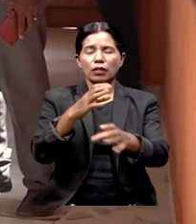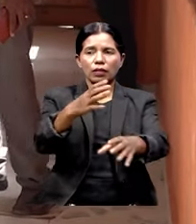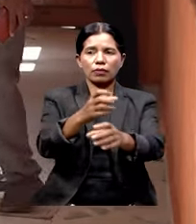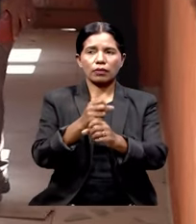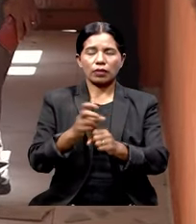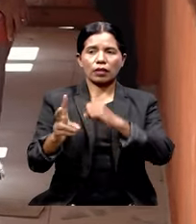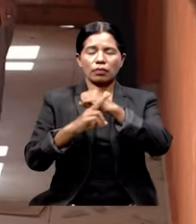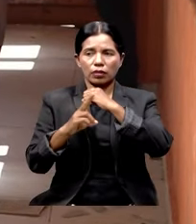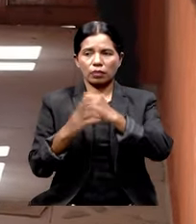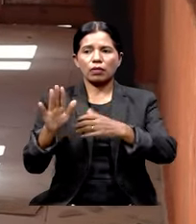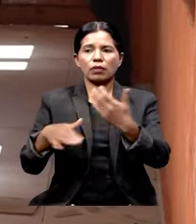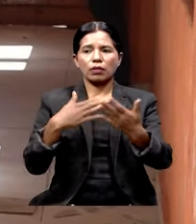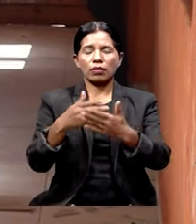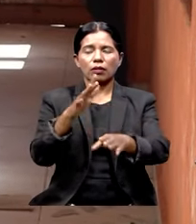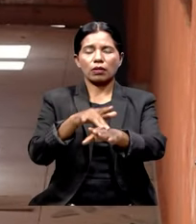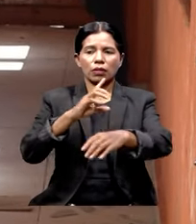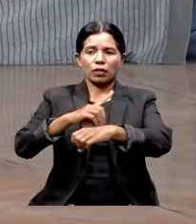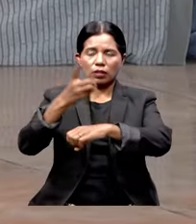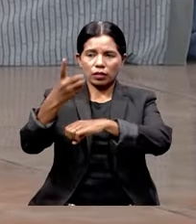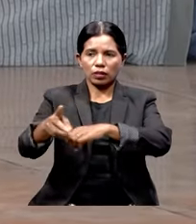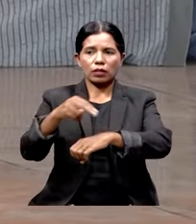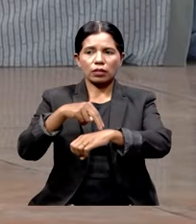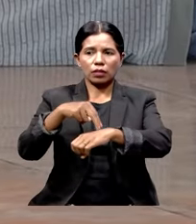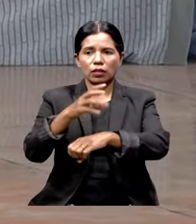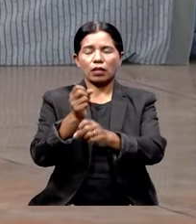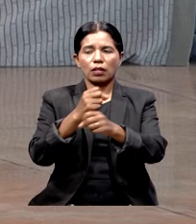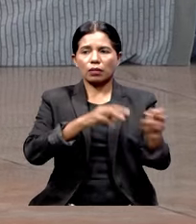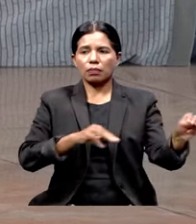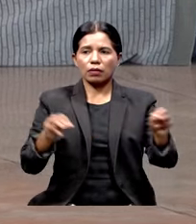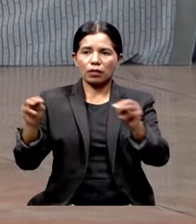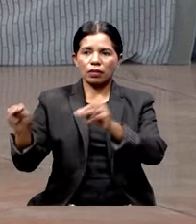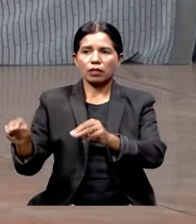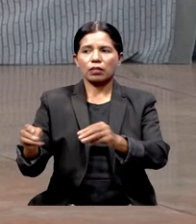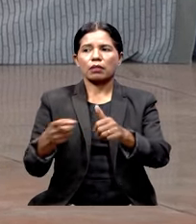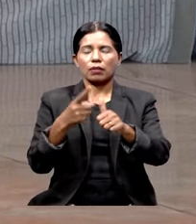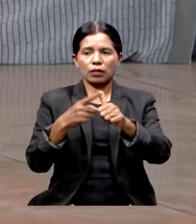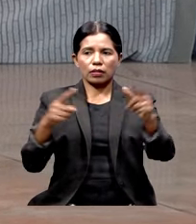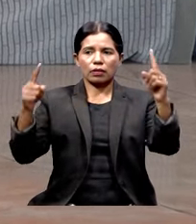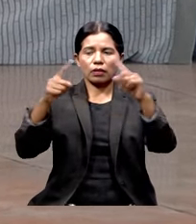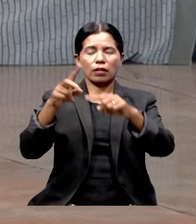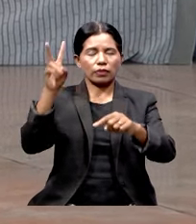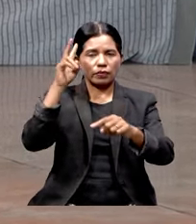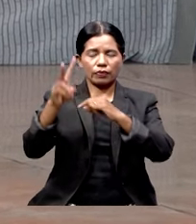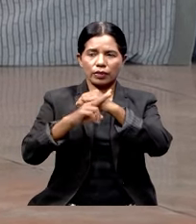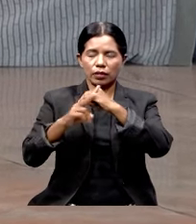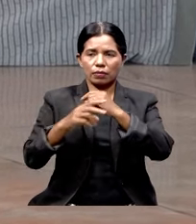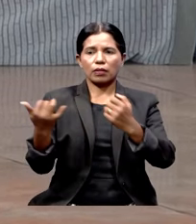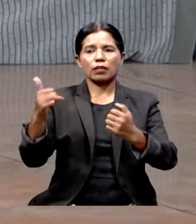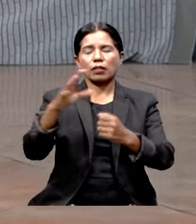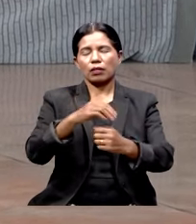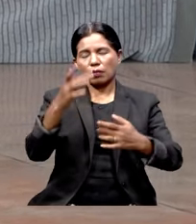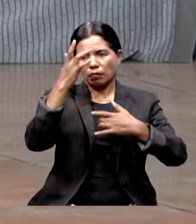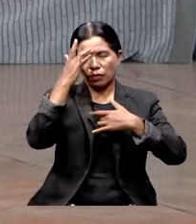ba vítima sira neve afeta ba desastre natural, lhe liu halo evacuação no halo primeiro socorro ba vítima sira neve ho condição